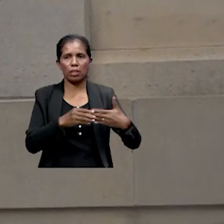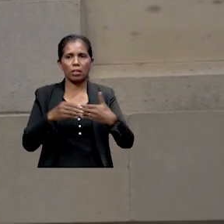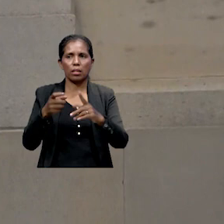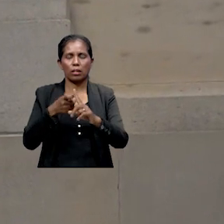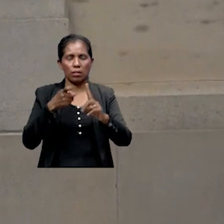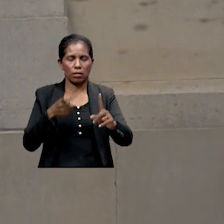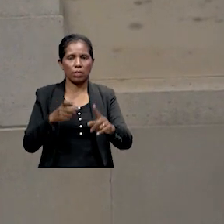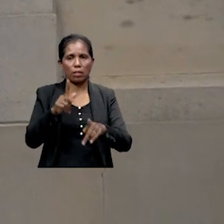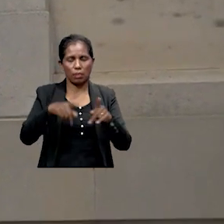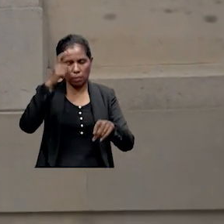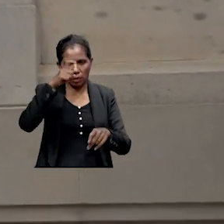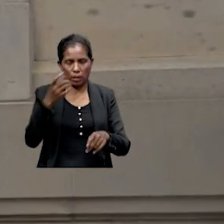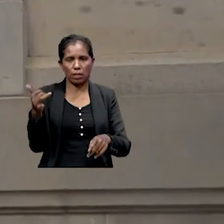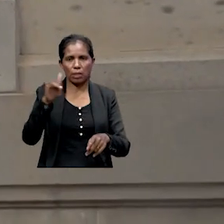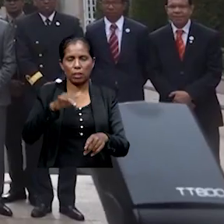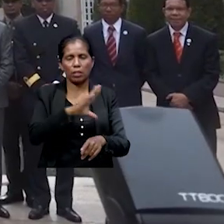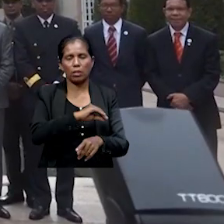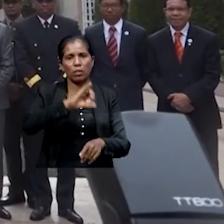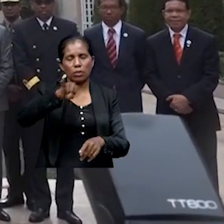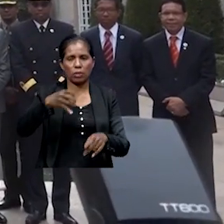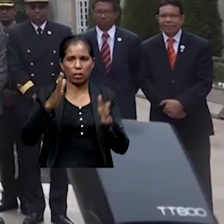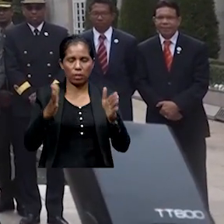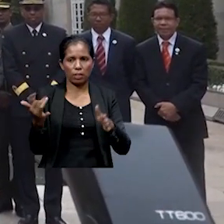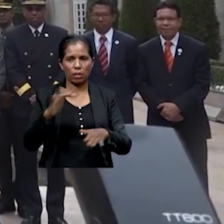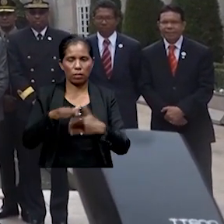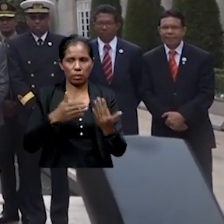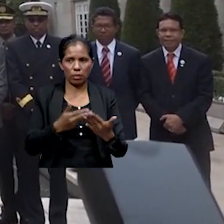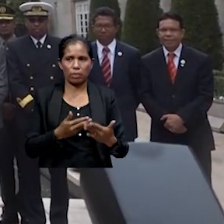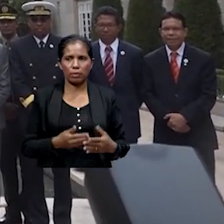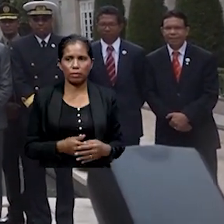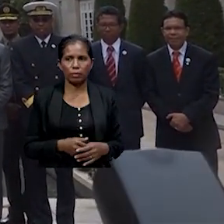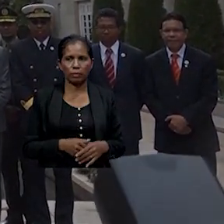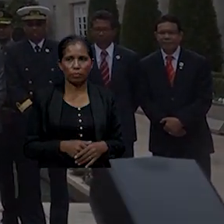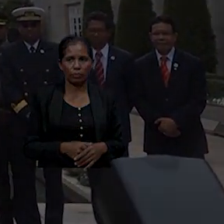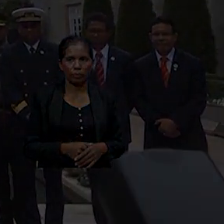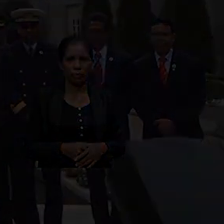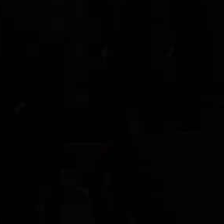akademiku intelektual no jornalista sira ekipa cobertura ZMN.